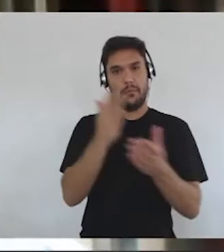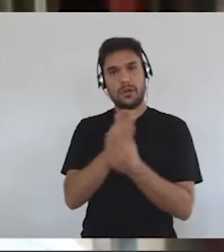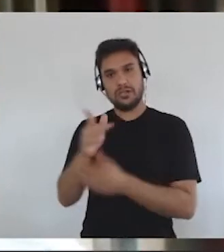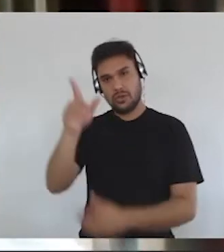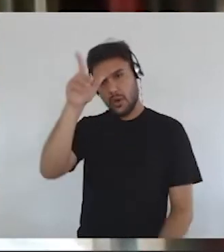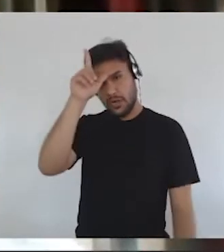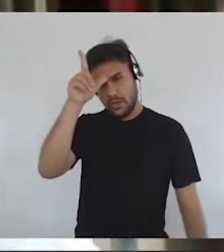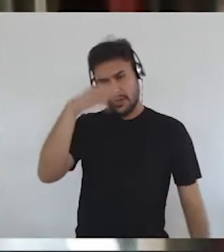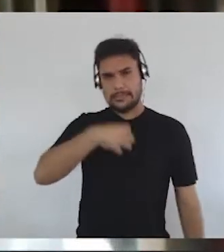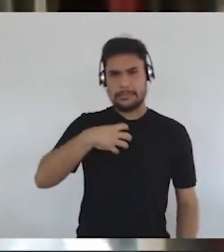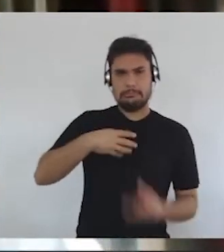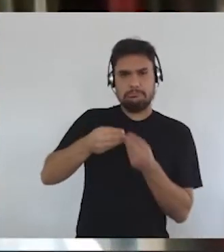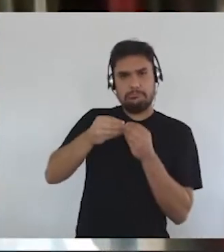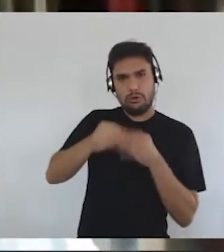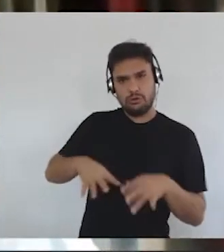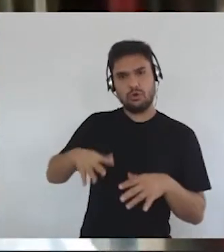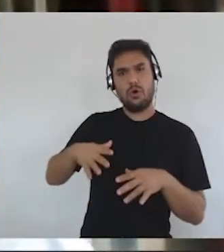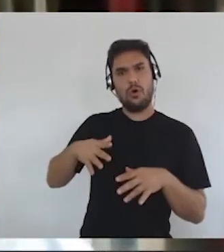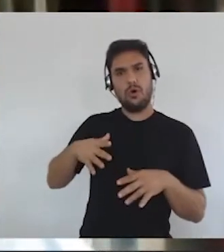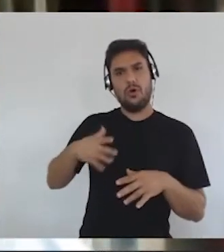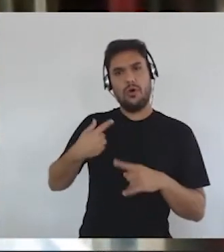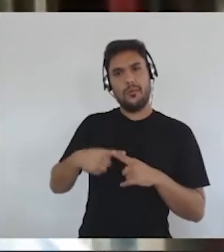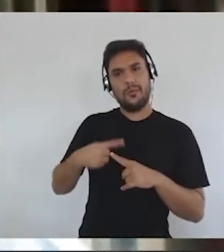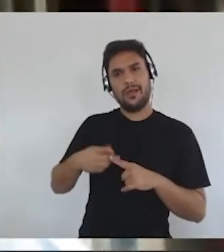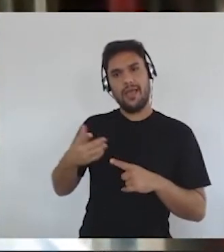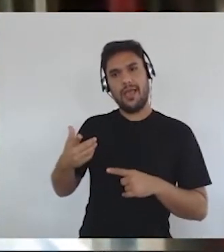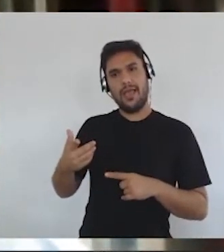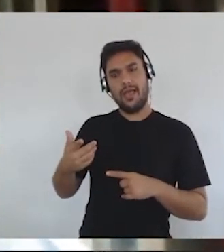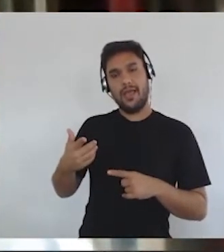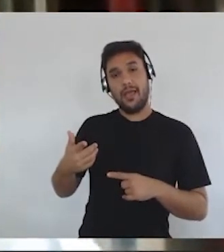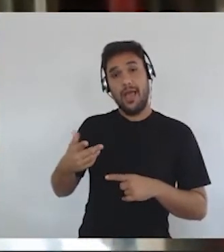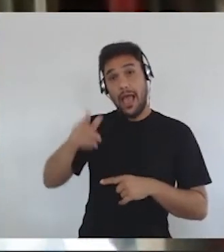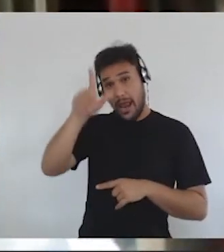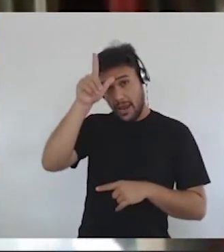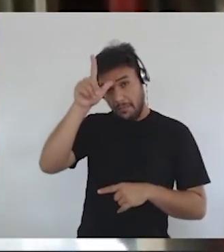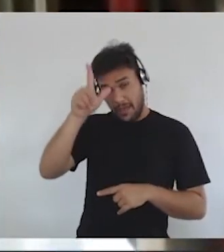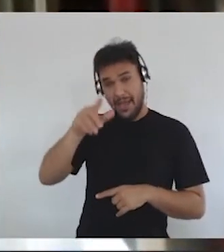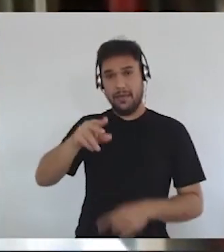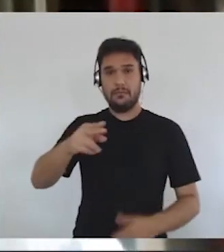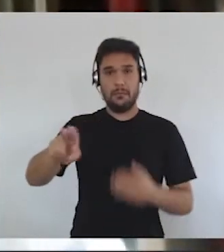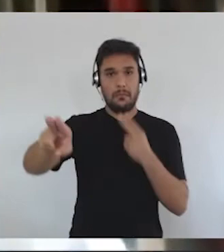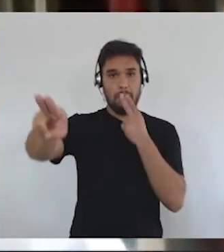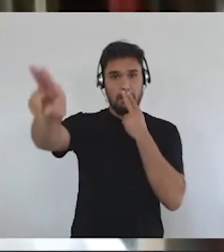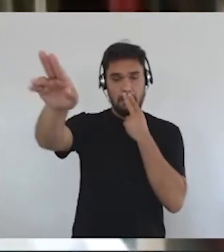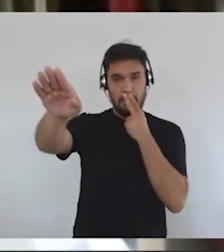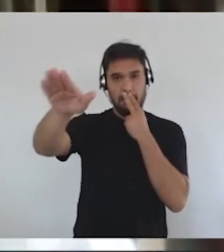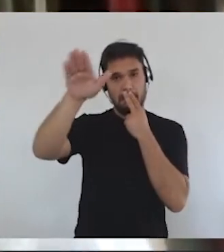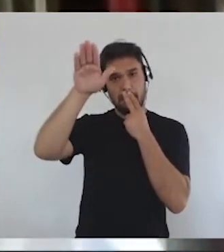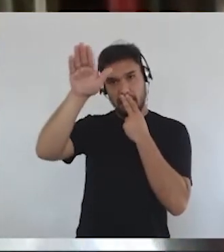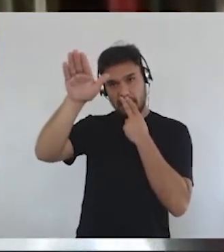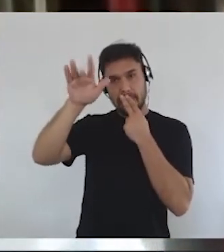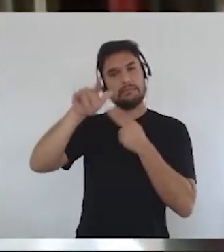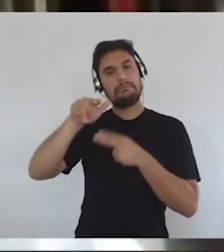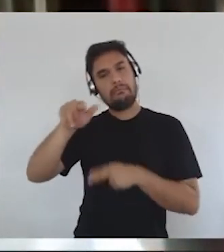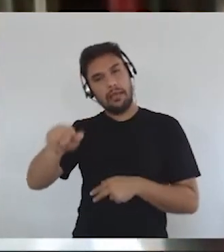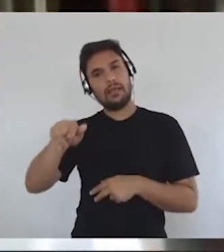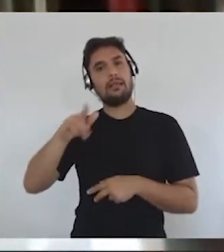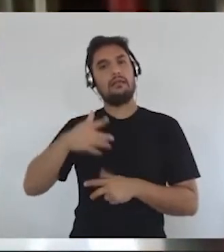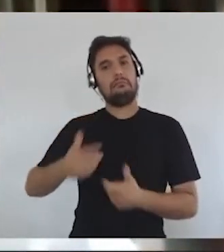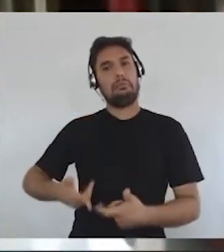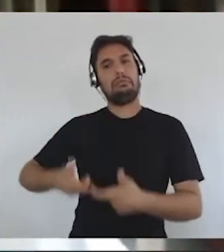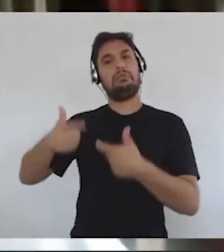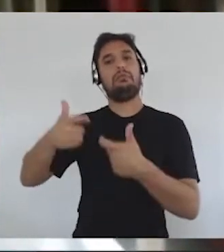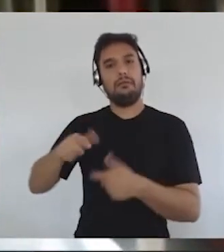se sentia prejudicado, se dizia prejudicado pela Alemanha nazista, e que logrou êxito por